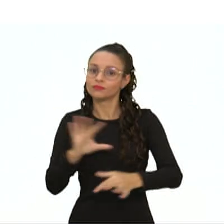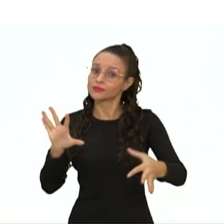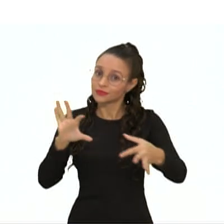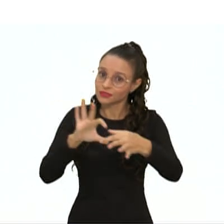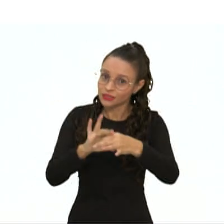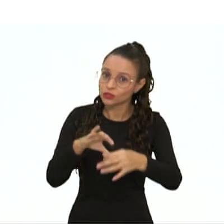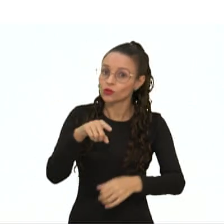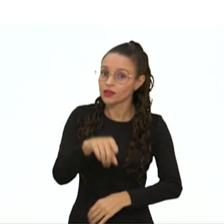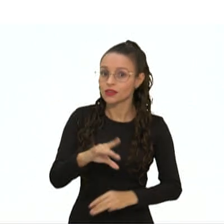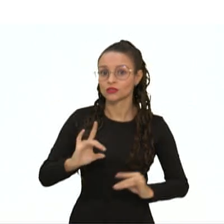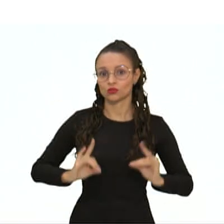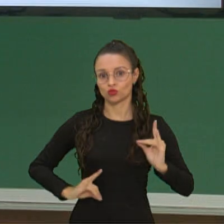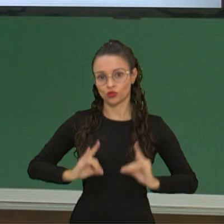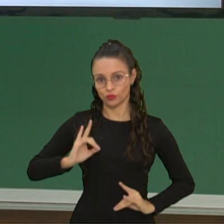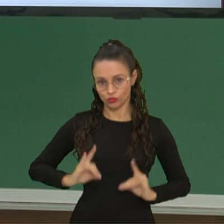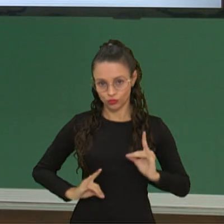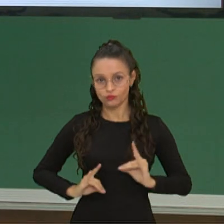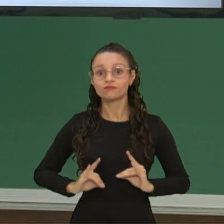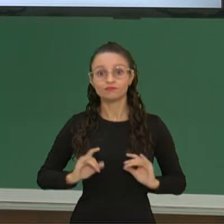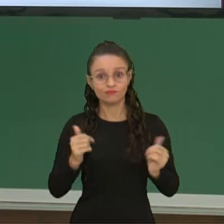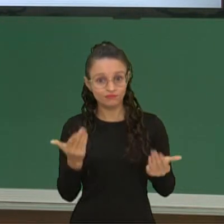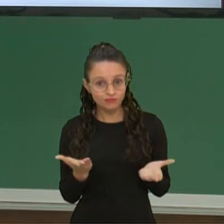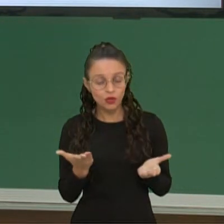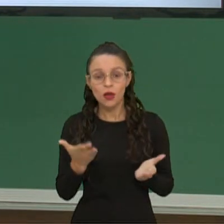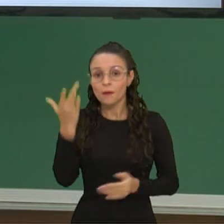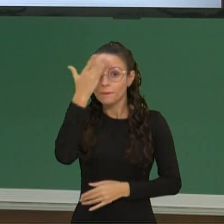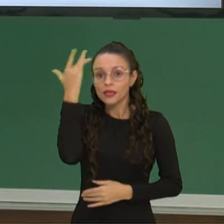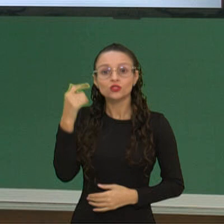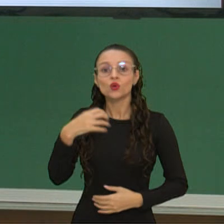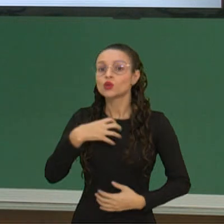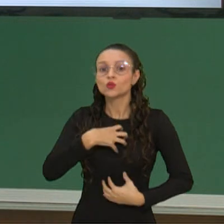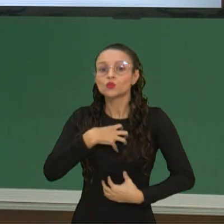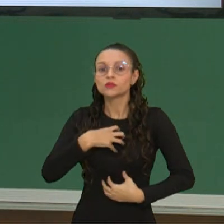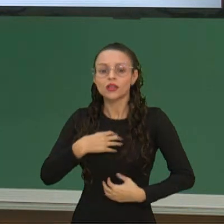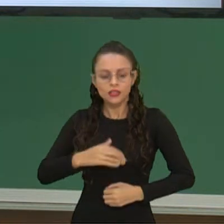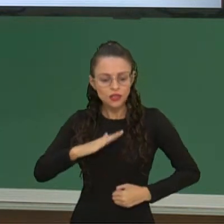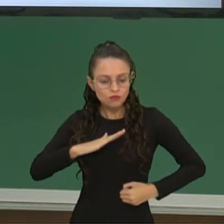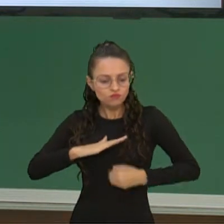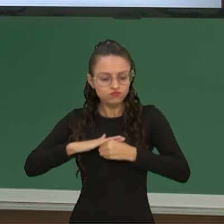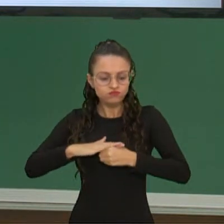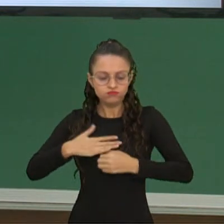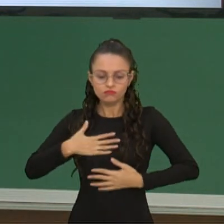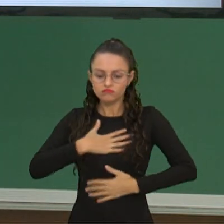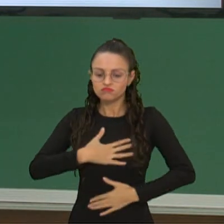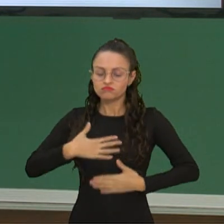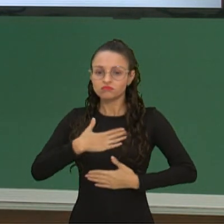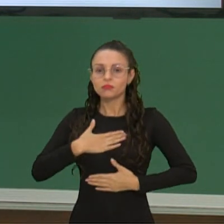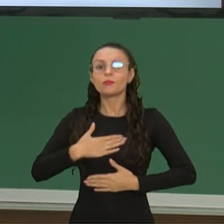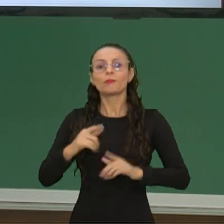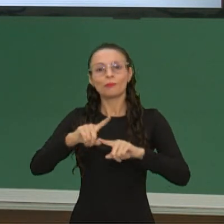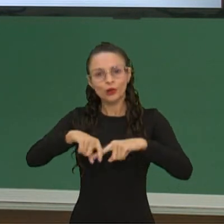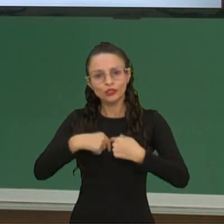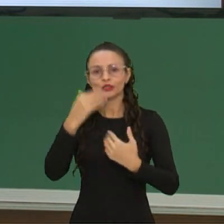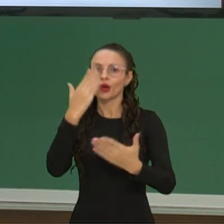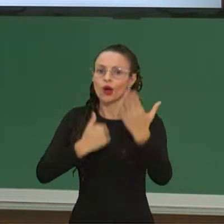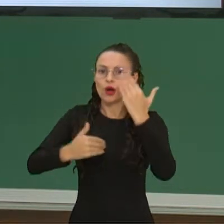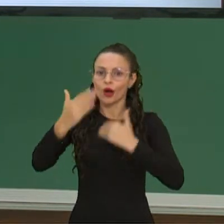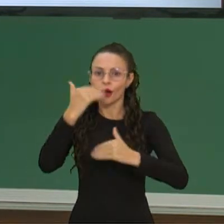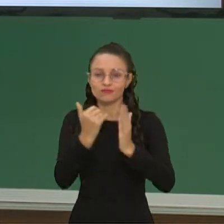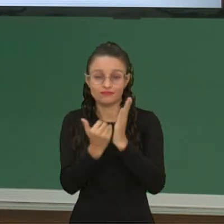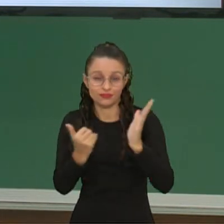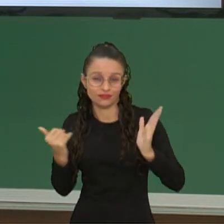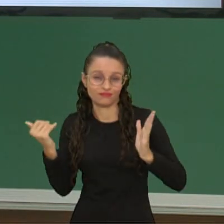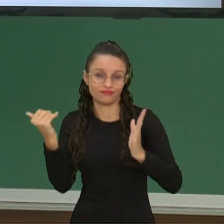relacionada o que os hormônios tá então a pessoa não se sente satisfeita por isso que ela come além da conta tá